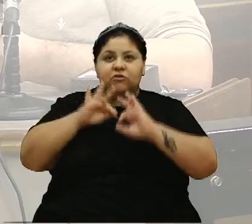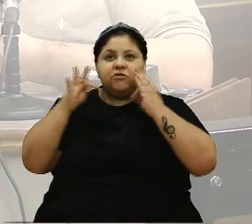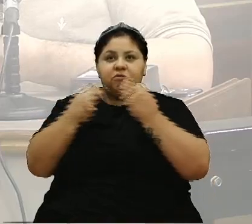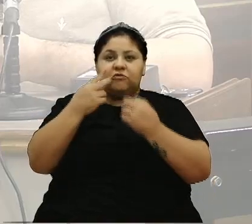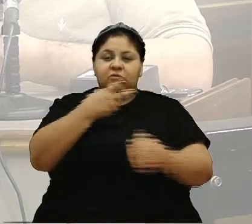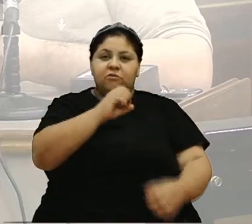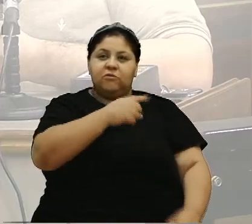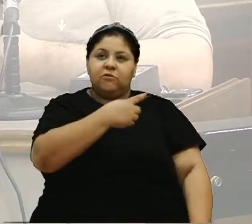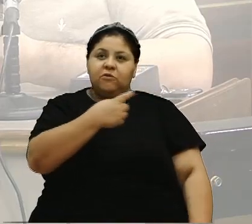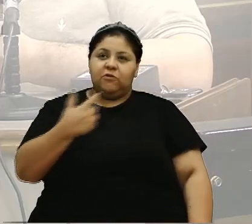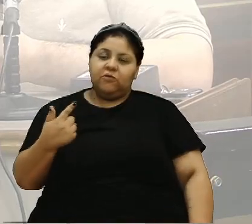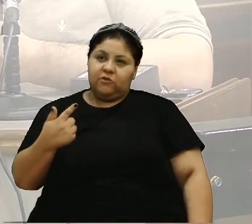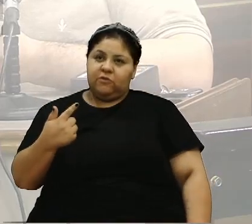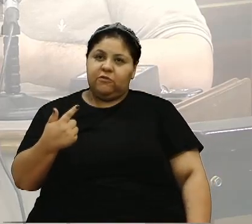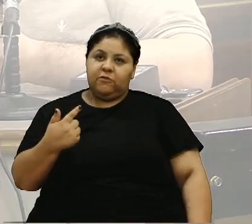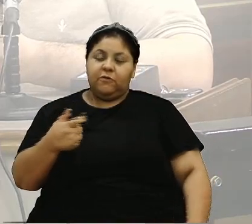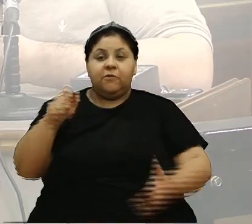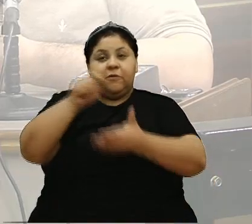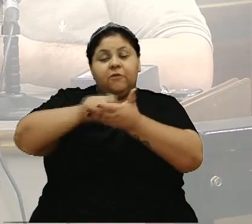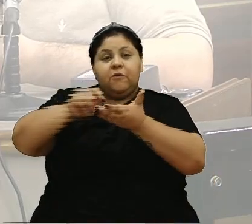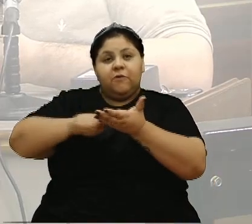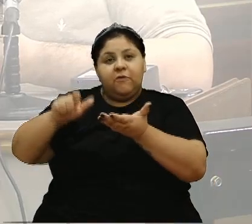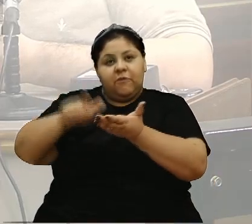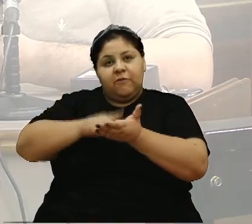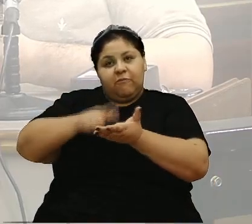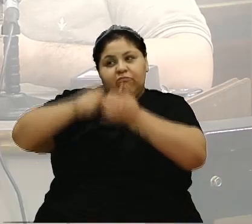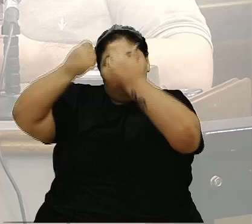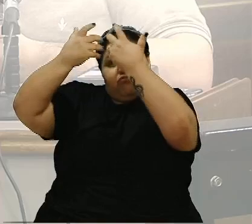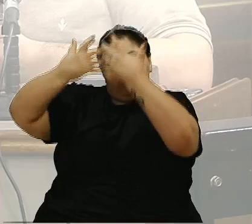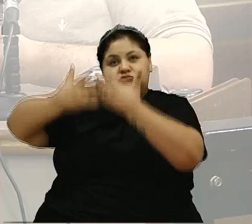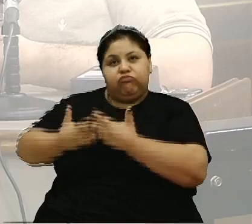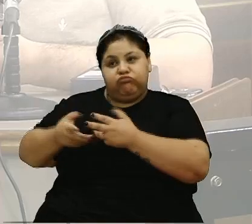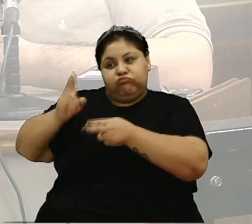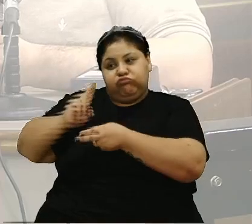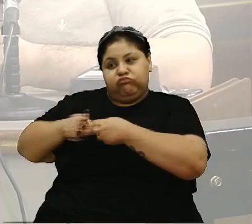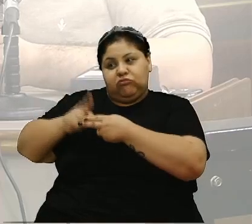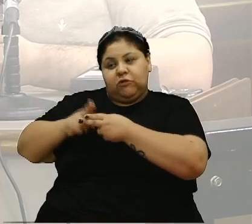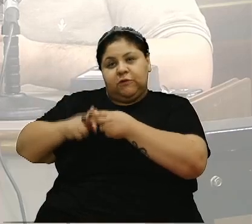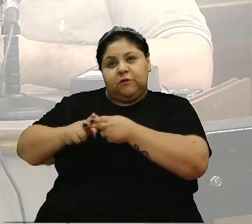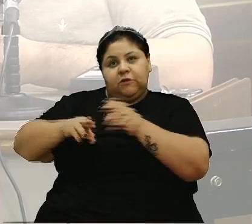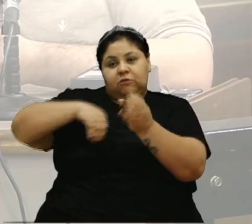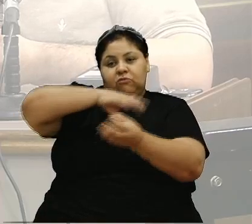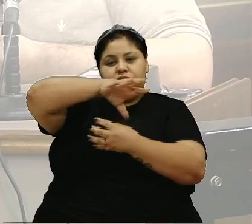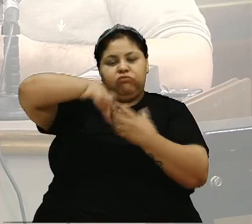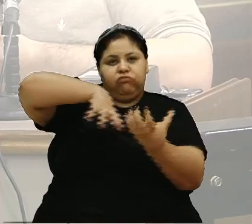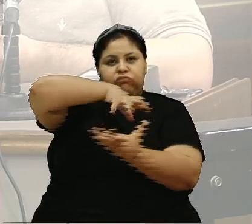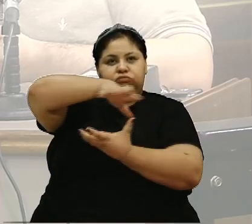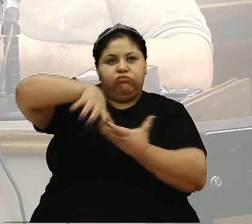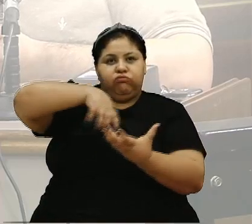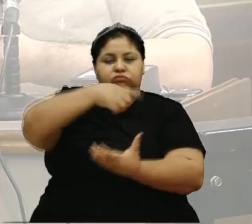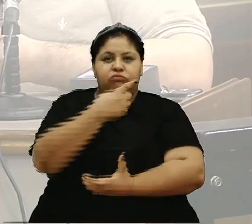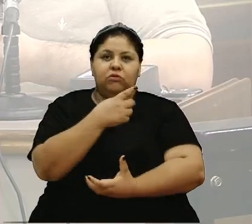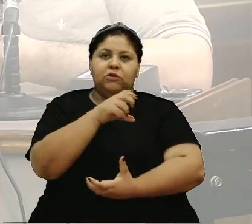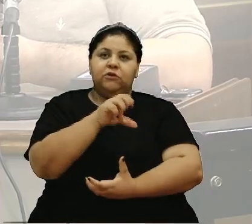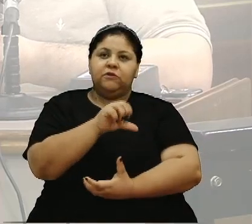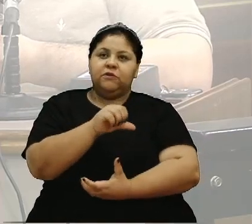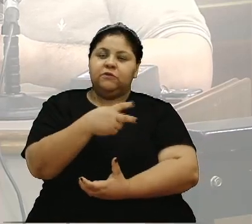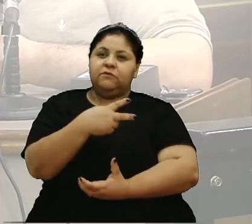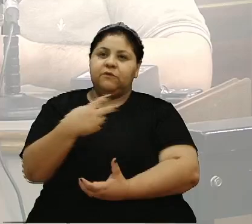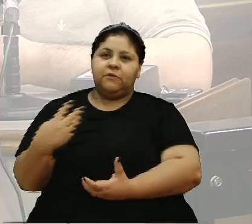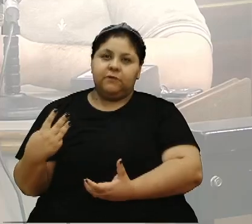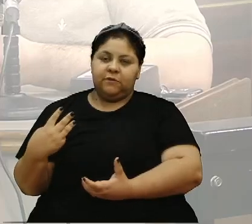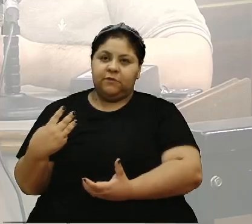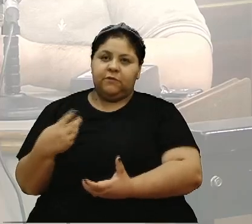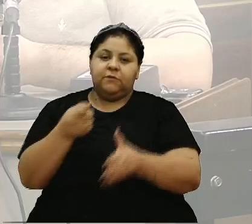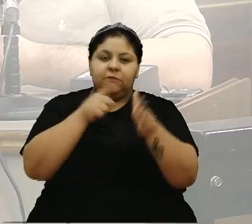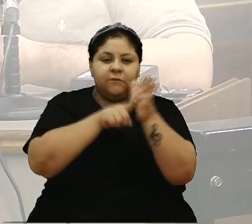2012, editora Maneco. Ele escreveu ainda um livro narrando episódios da Revolução de 1923 ocorridos em Nova Veneza. A